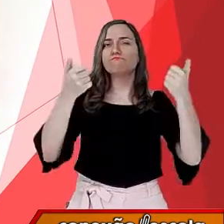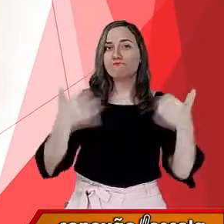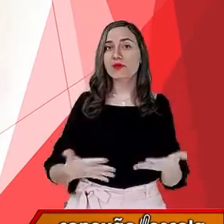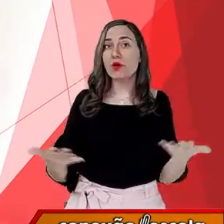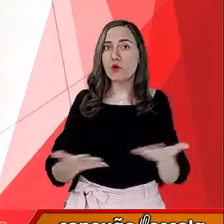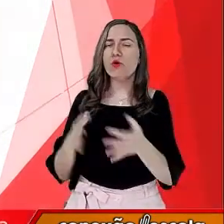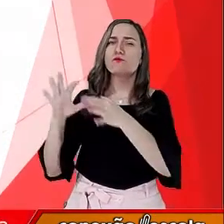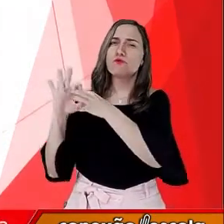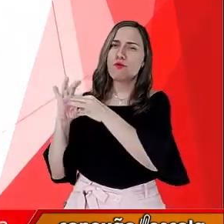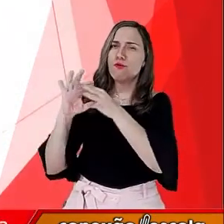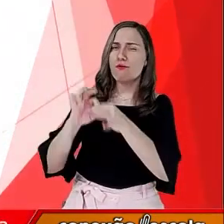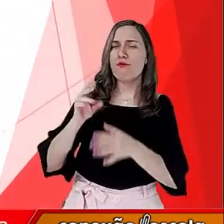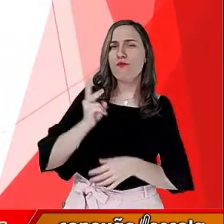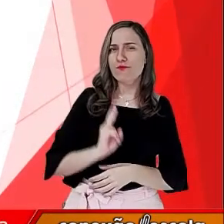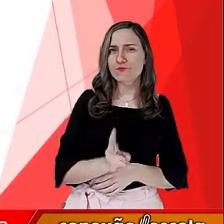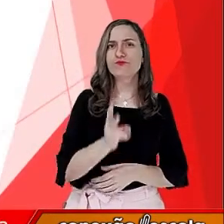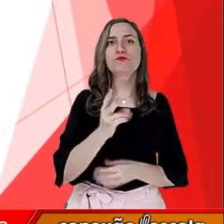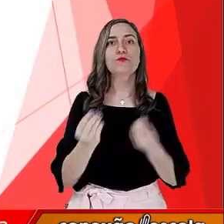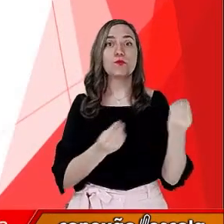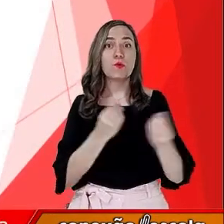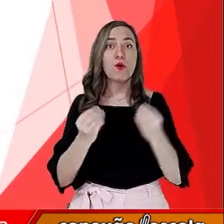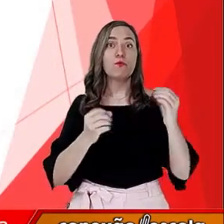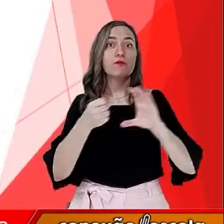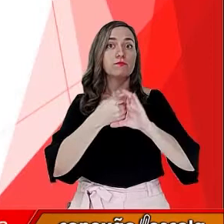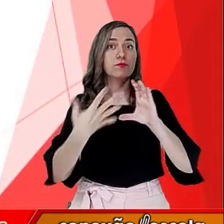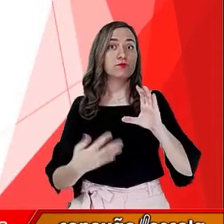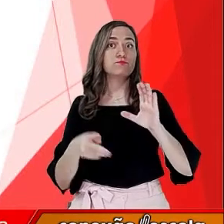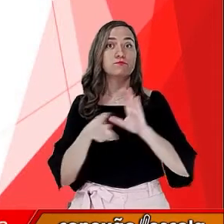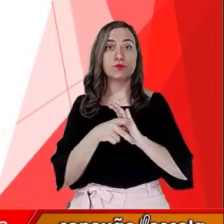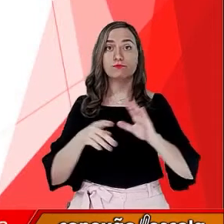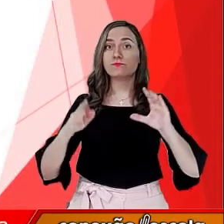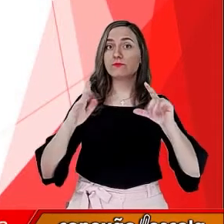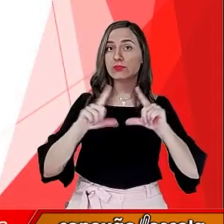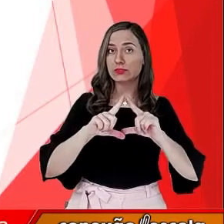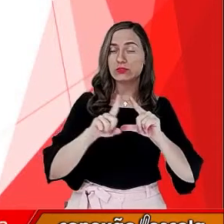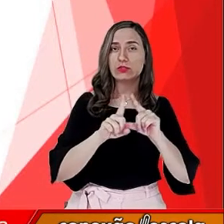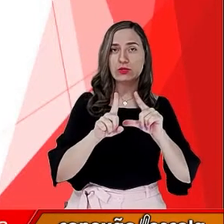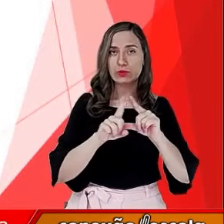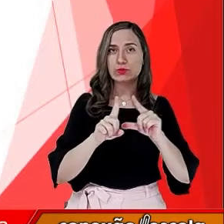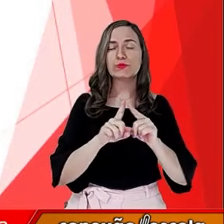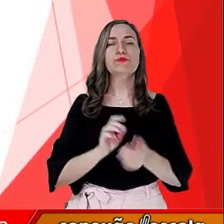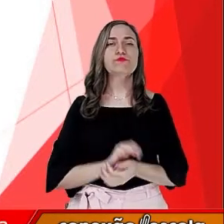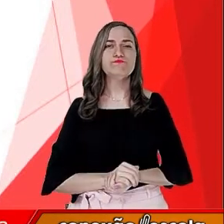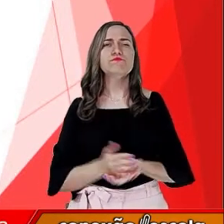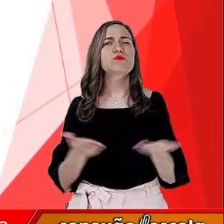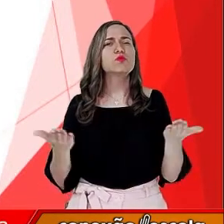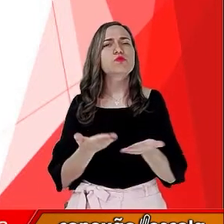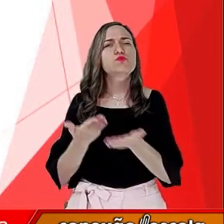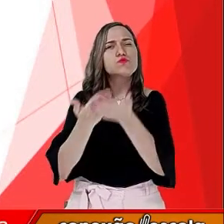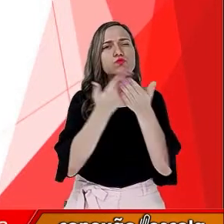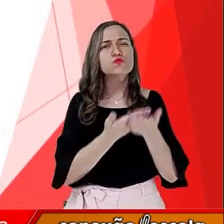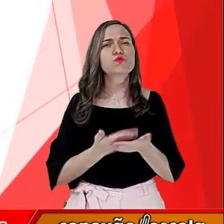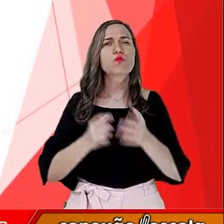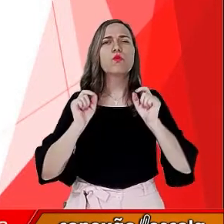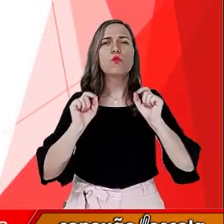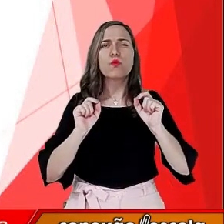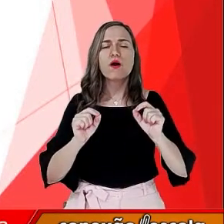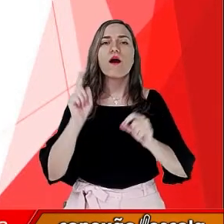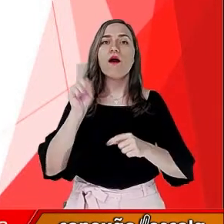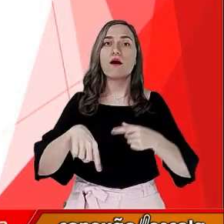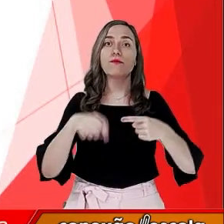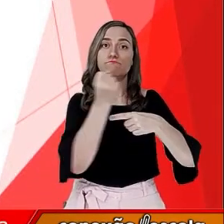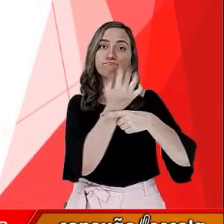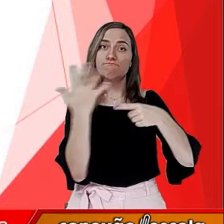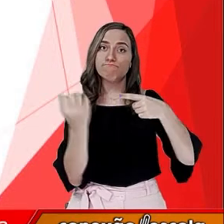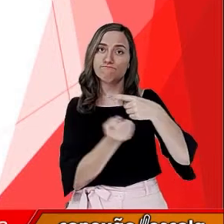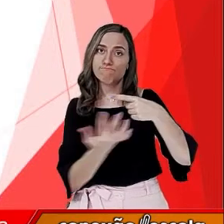aula com as razões trigonométricas. O que nós vamos estudar então? Se nós vamos falar de razões